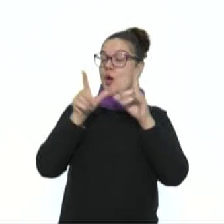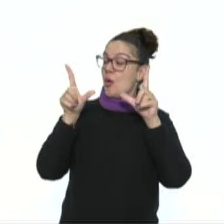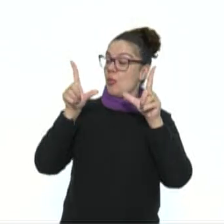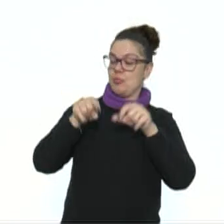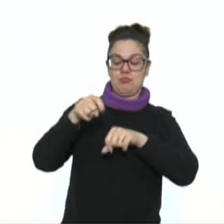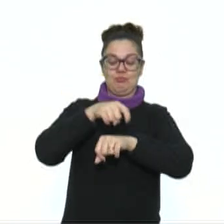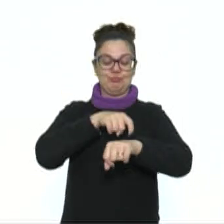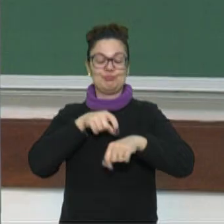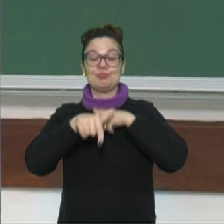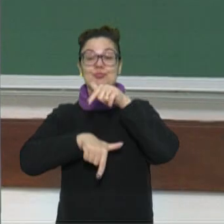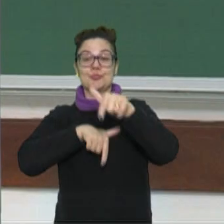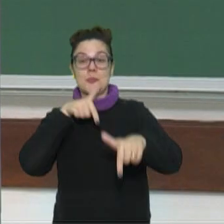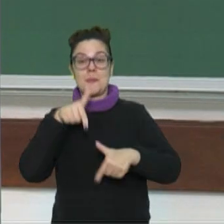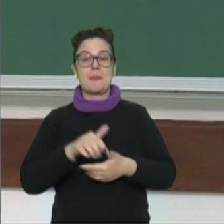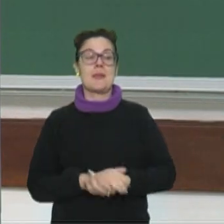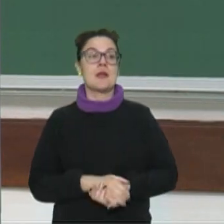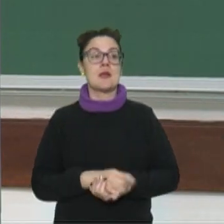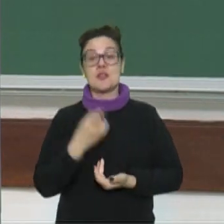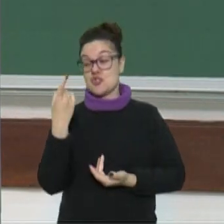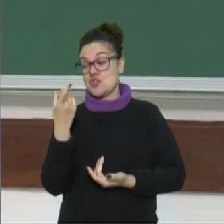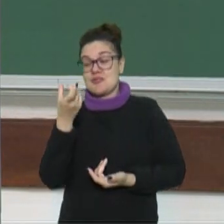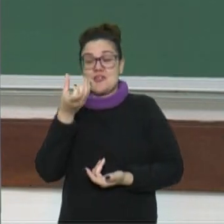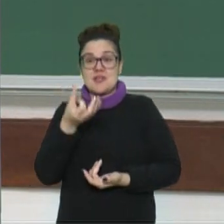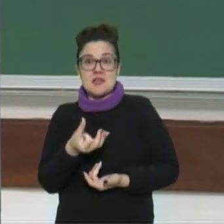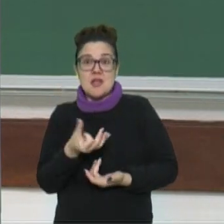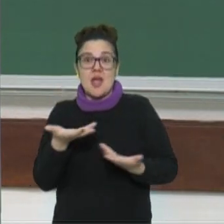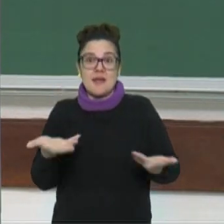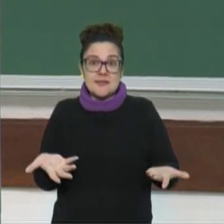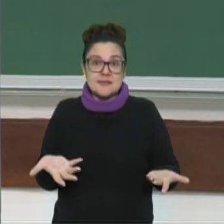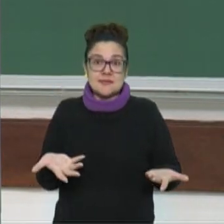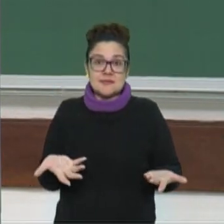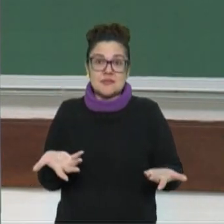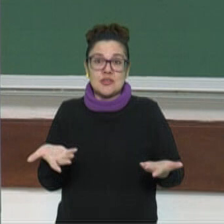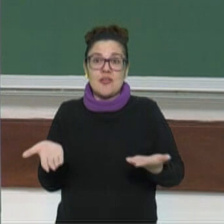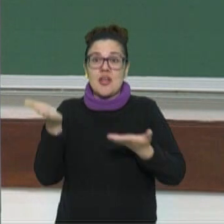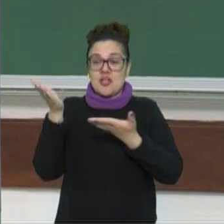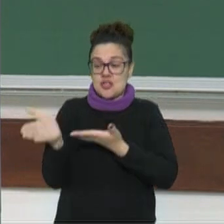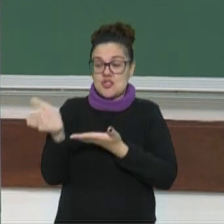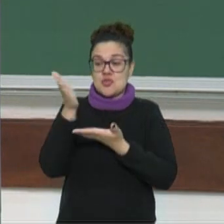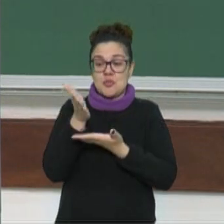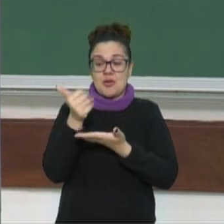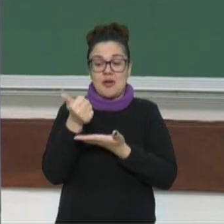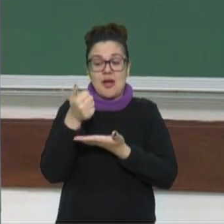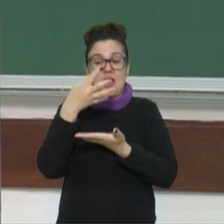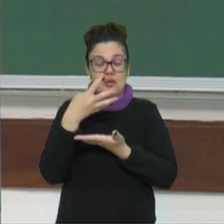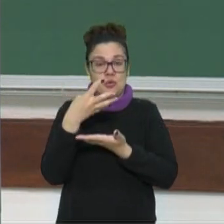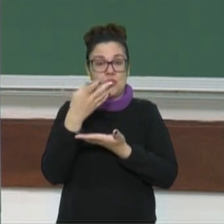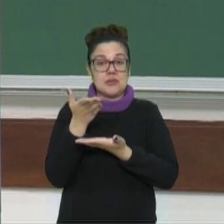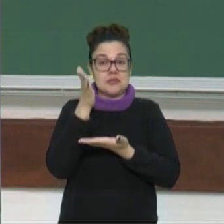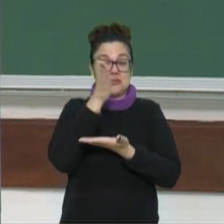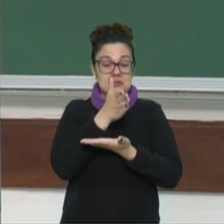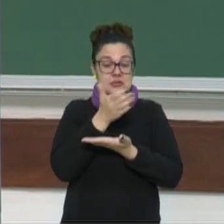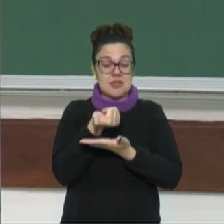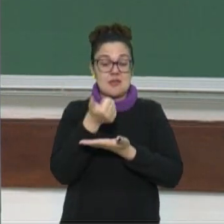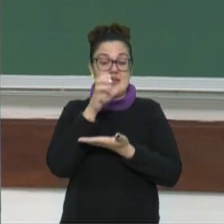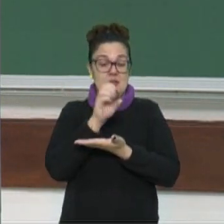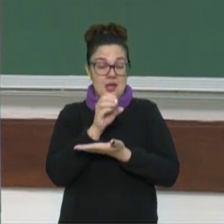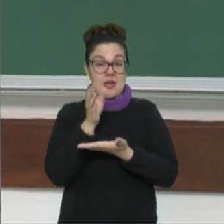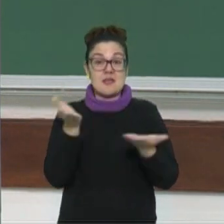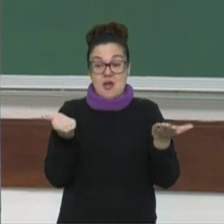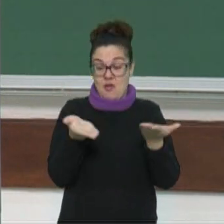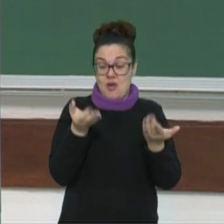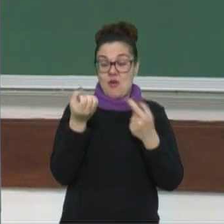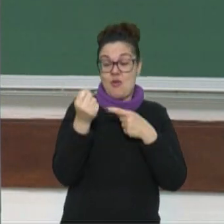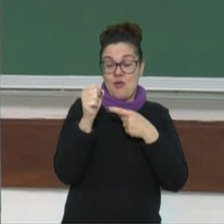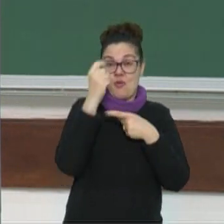de trabalhos. De 16 horas, ela vai ir passando progressivamente para 14, 10, até as atuais 8 horas,